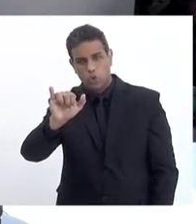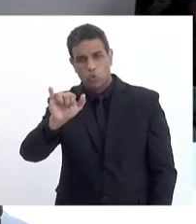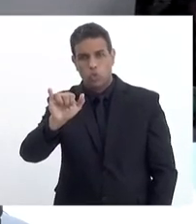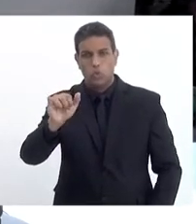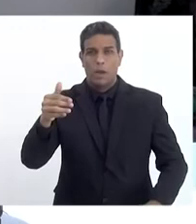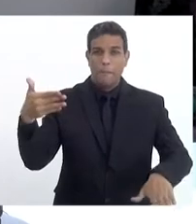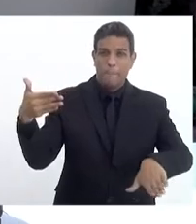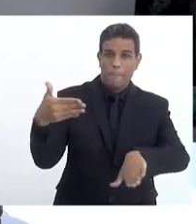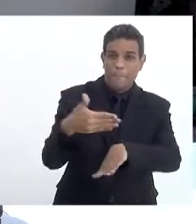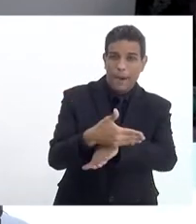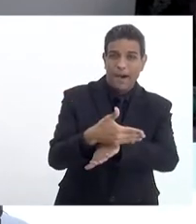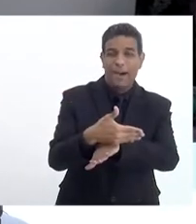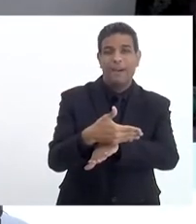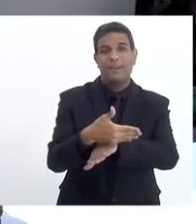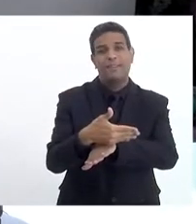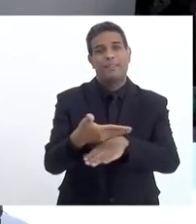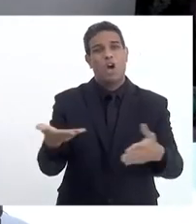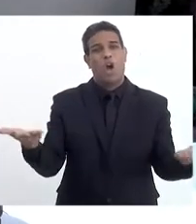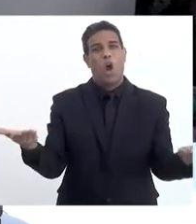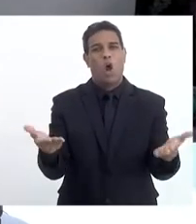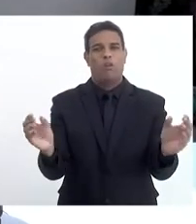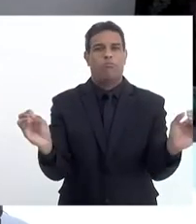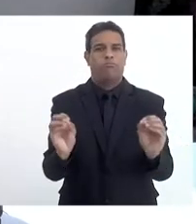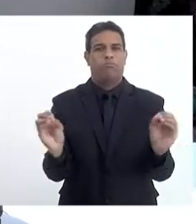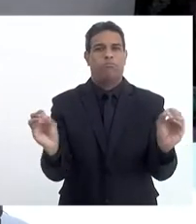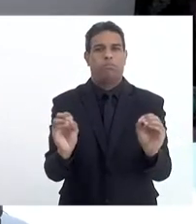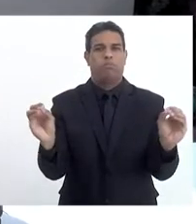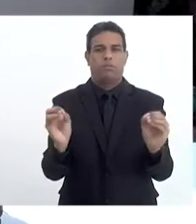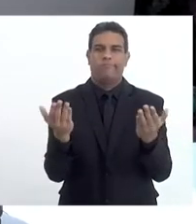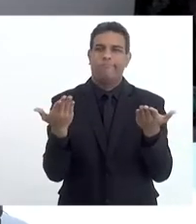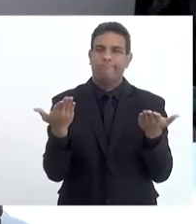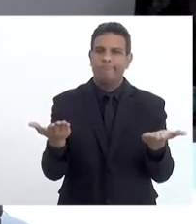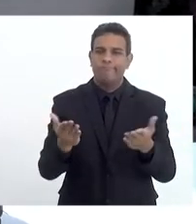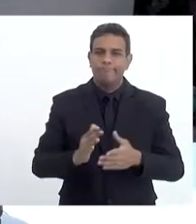mais fisicamente entre nós,